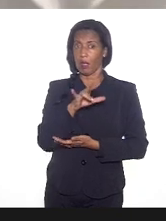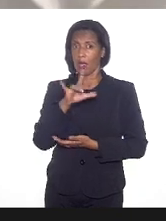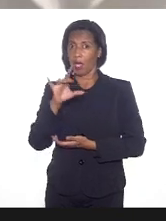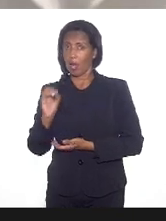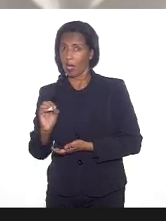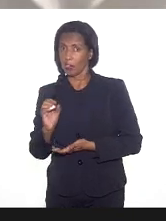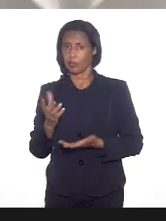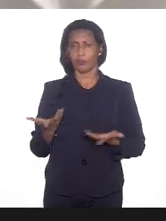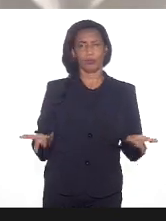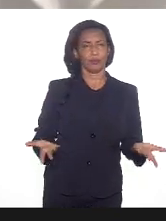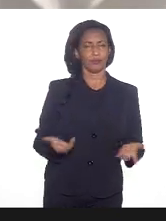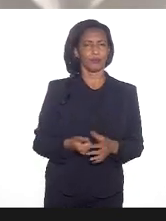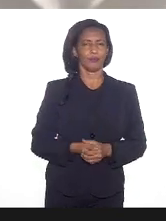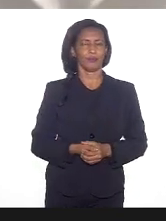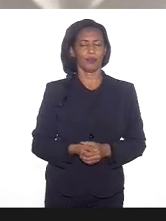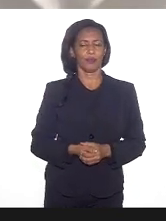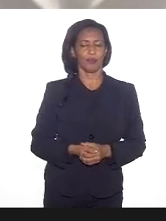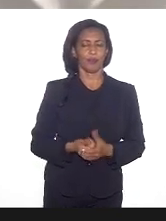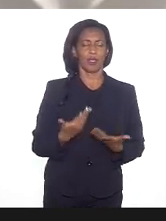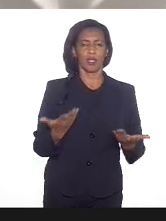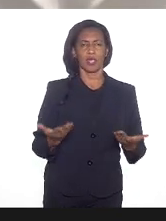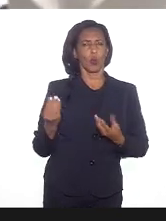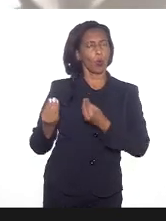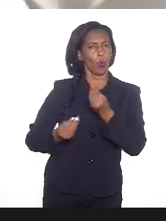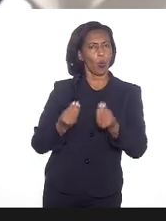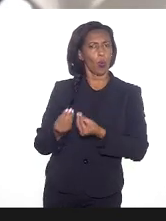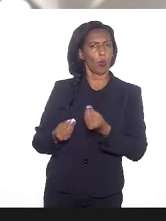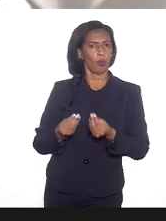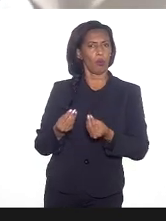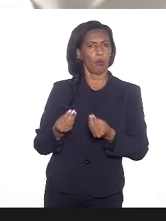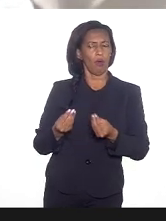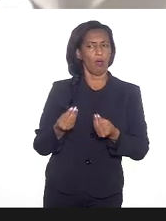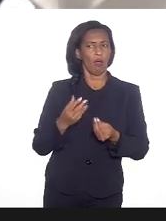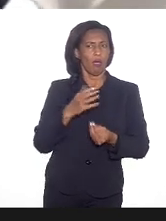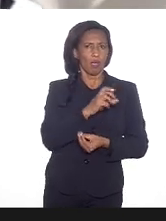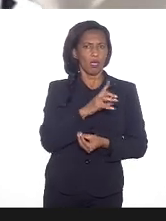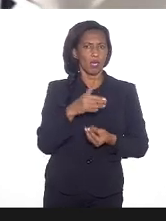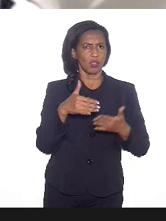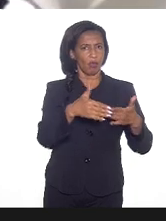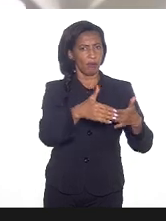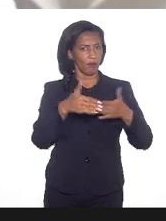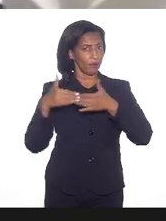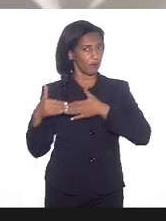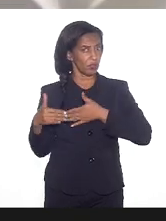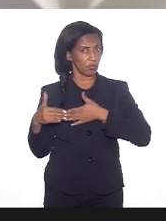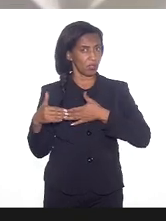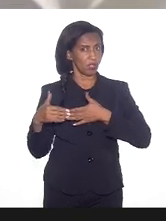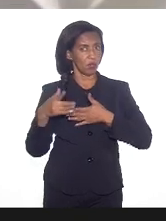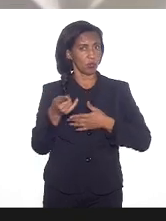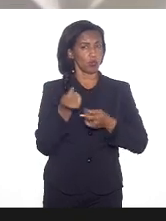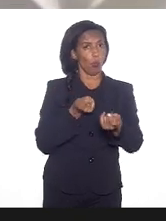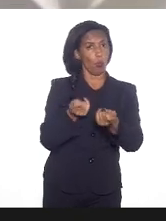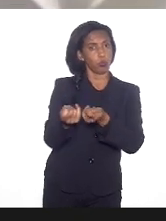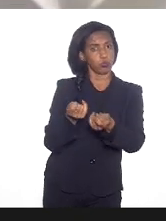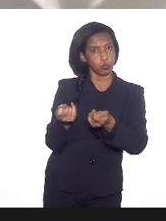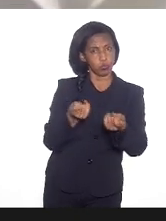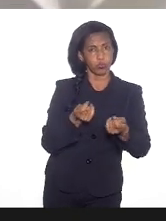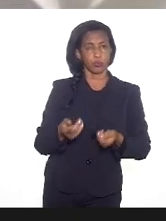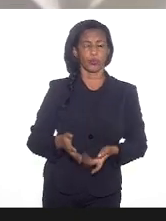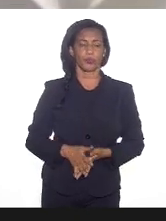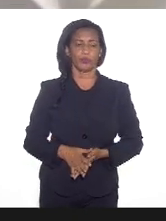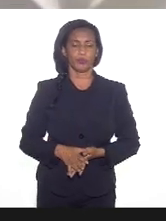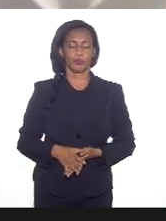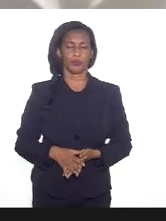de crédito, e como cessão de crédito afastaríamos, né, os órgãos de controle, né,